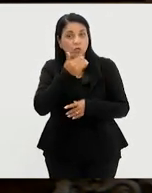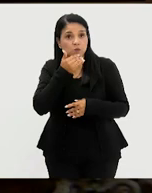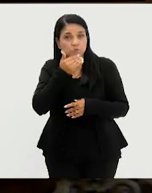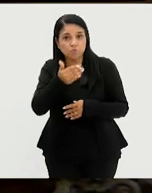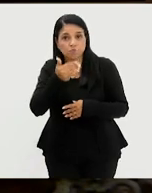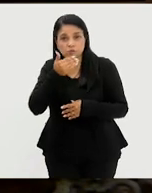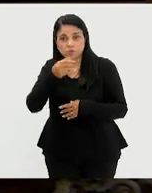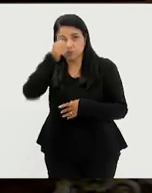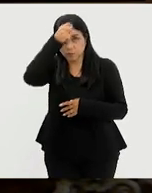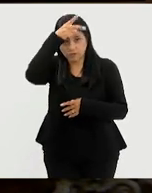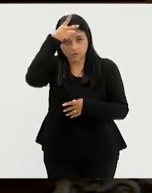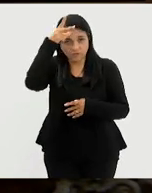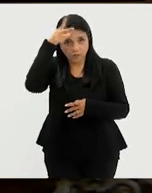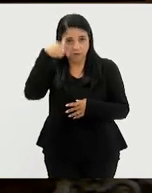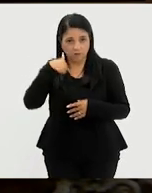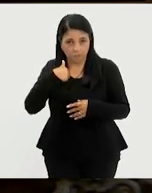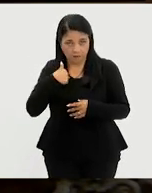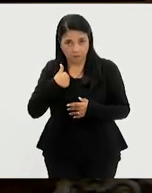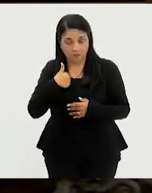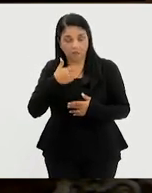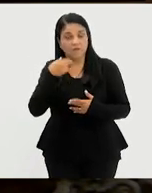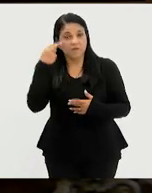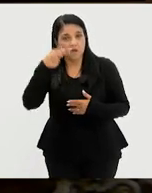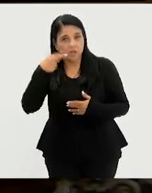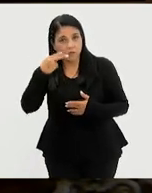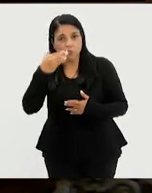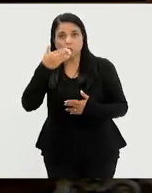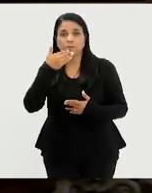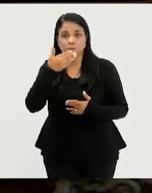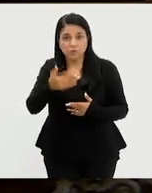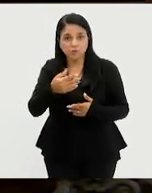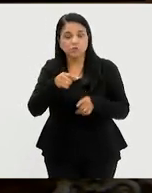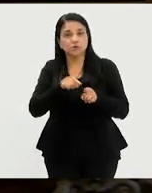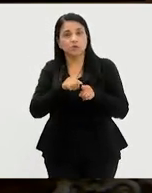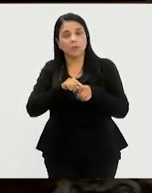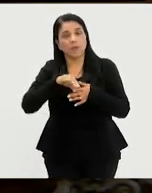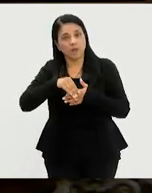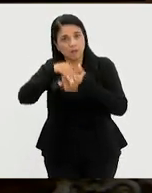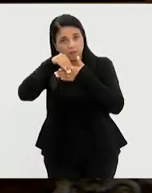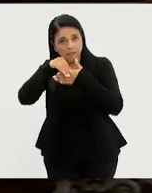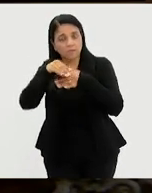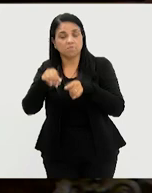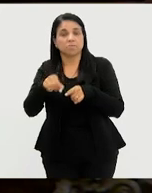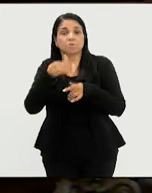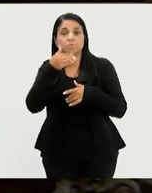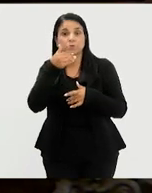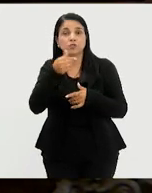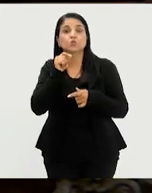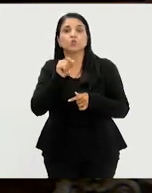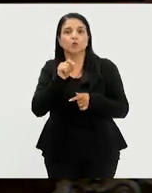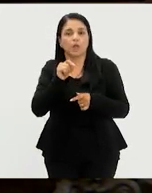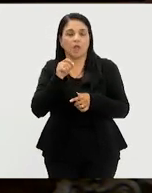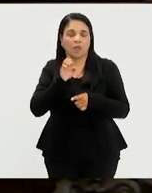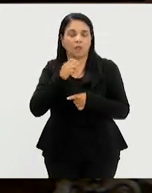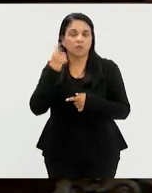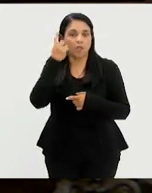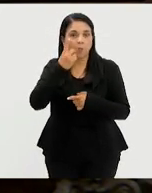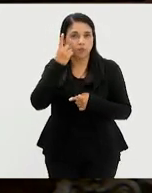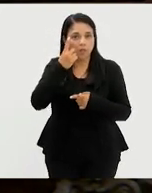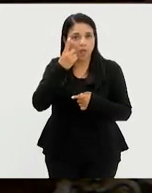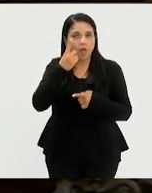prefeitos dos das lideranças é para que possamos que tenhamos uma